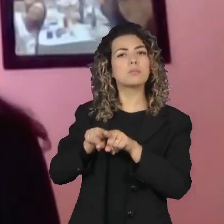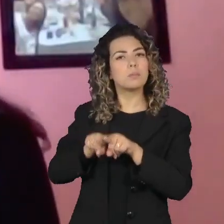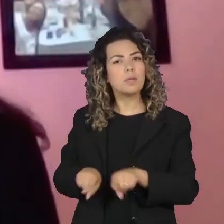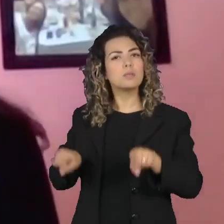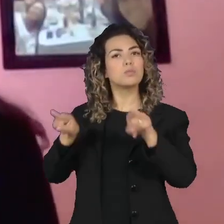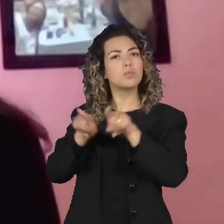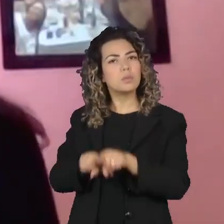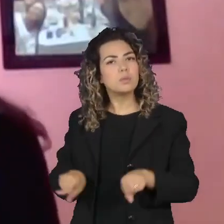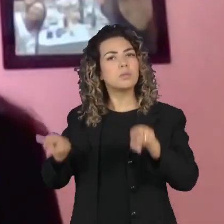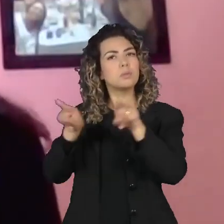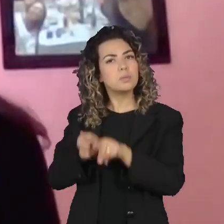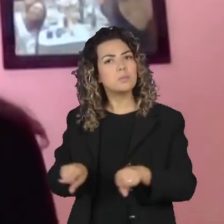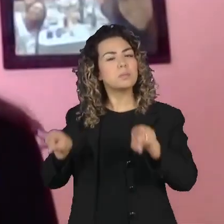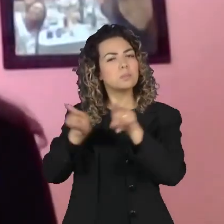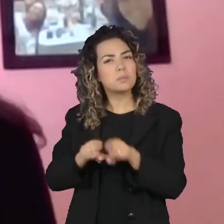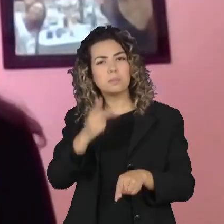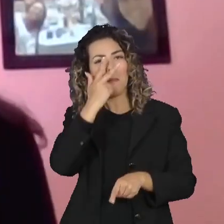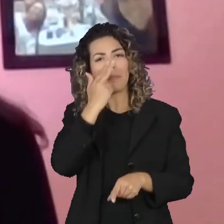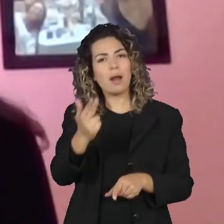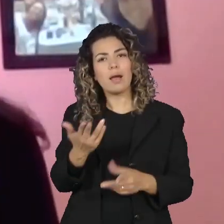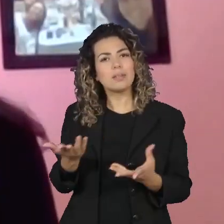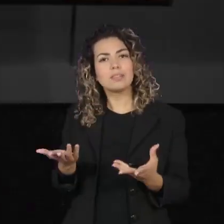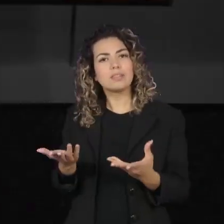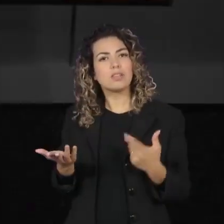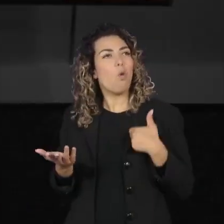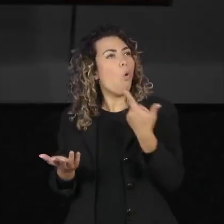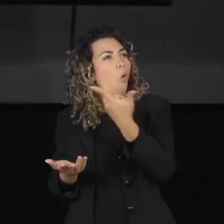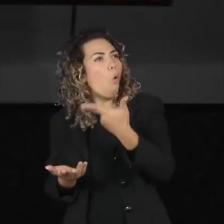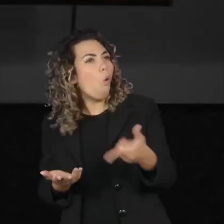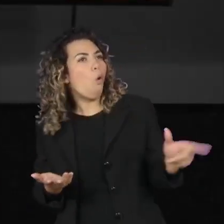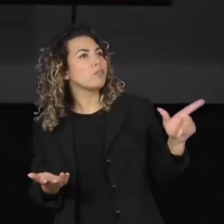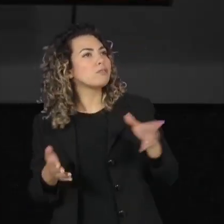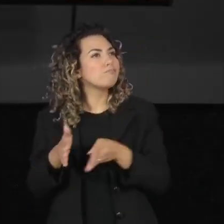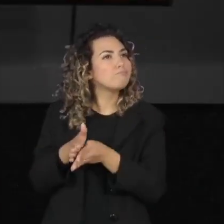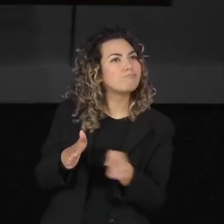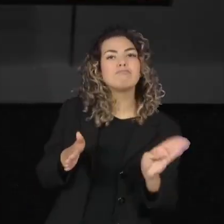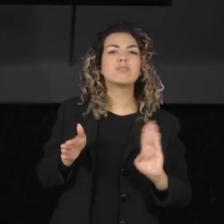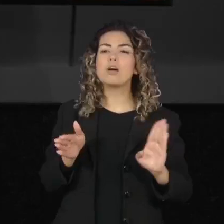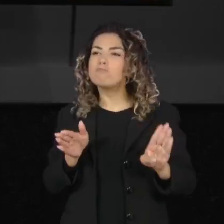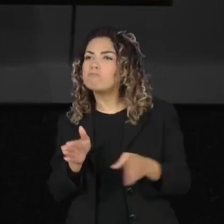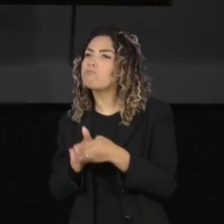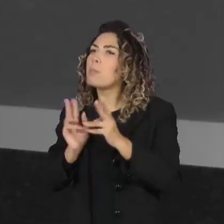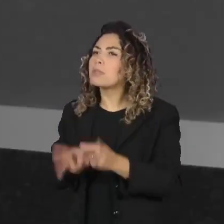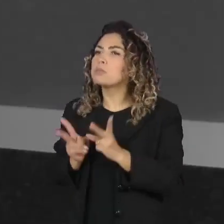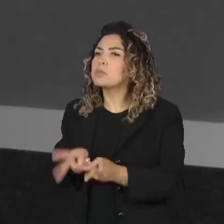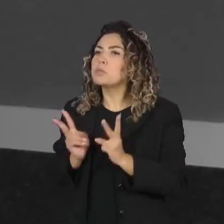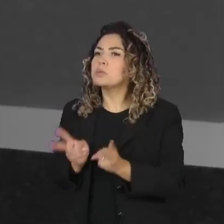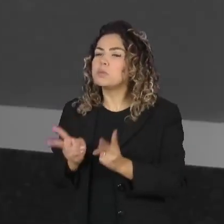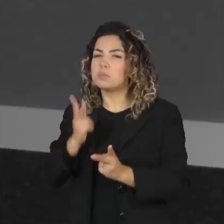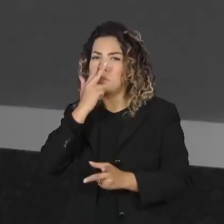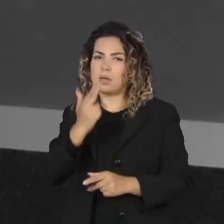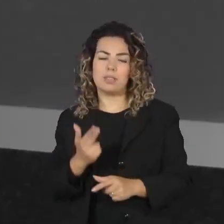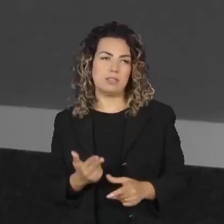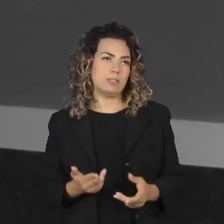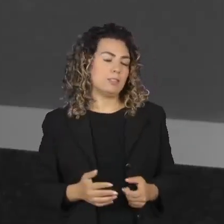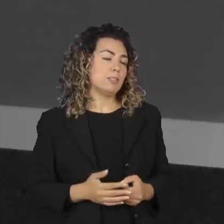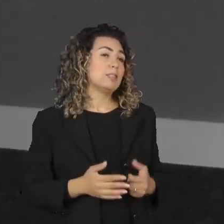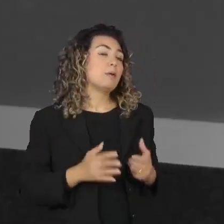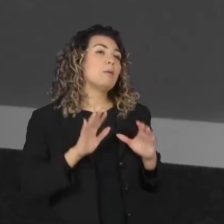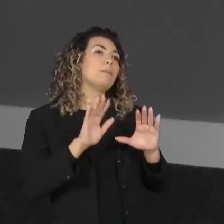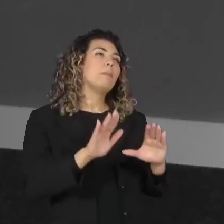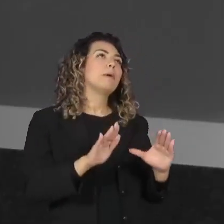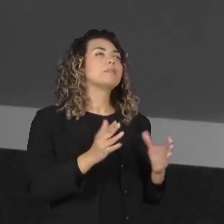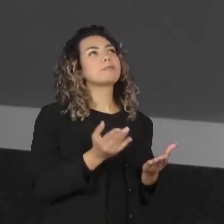consegue se ver distante daquilo. Então é como se ela se sentisse realmente como dependente de um comportamento. O que é possível